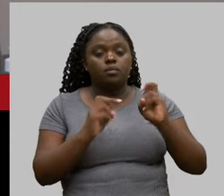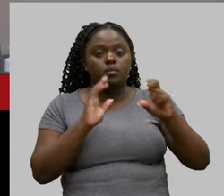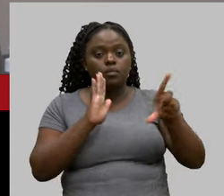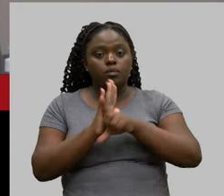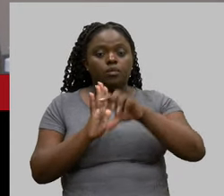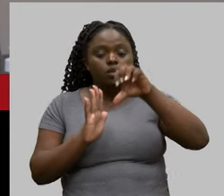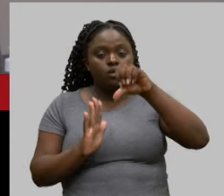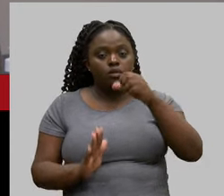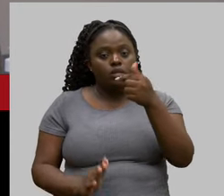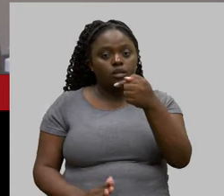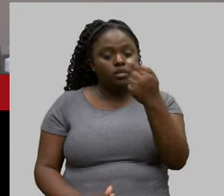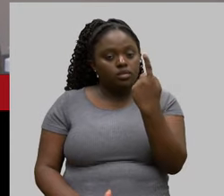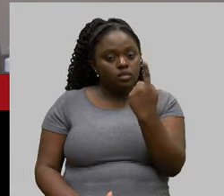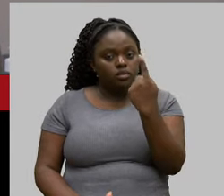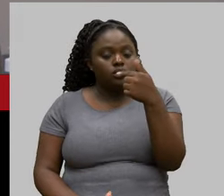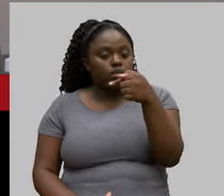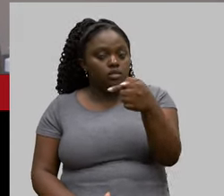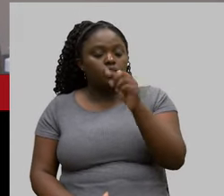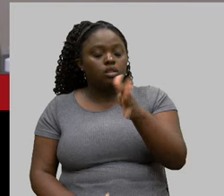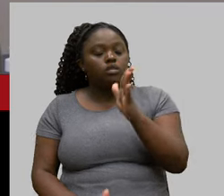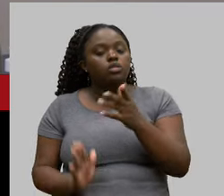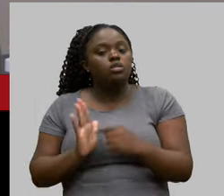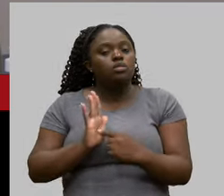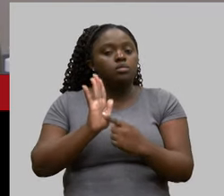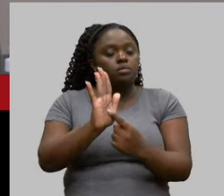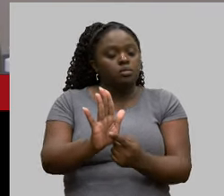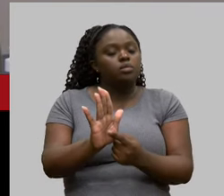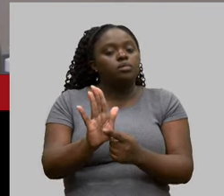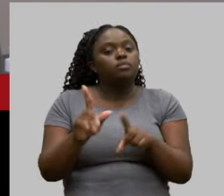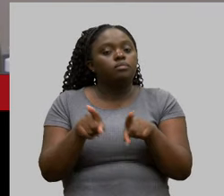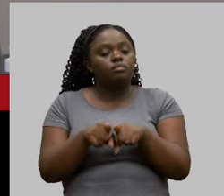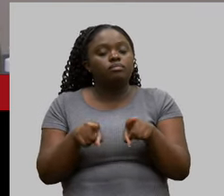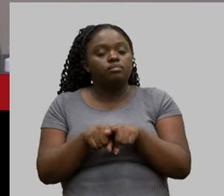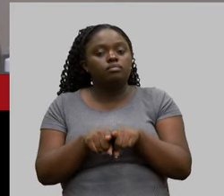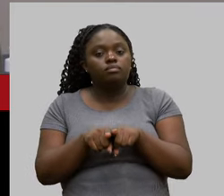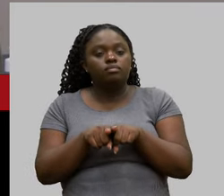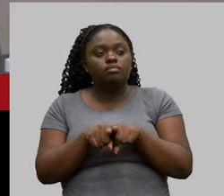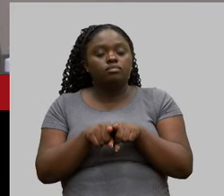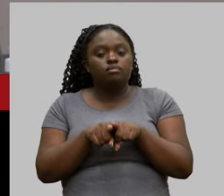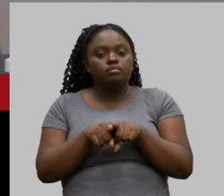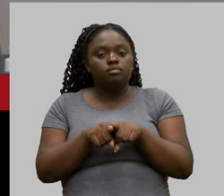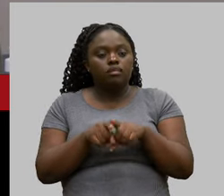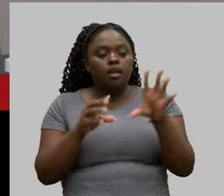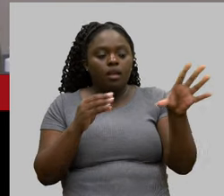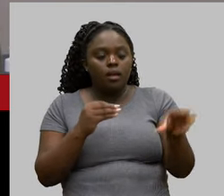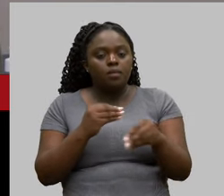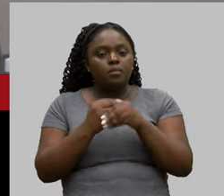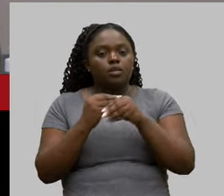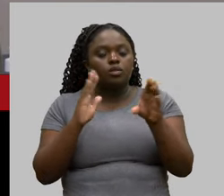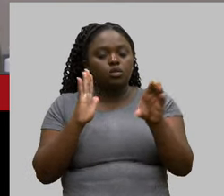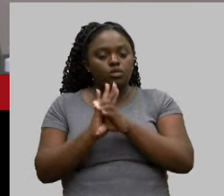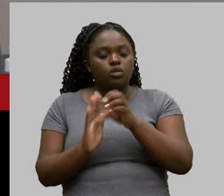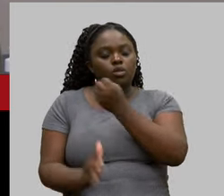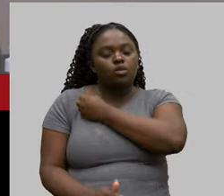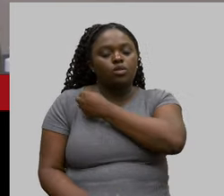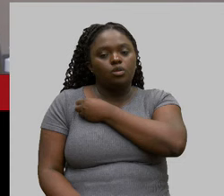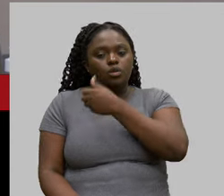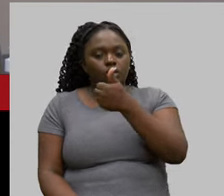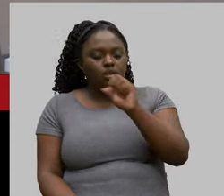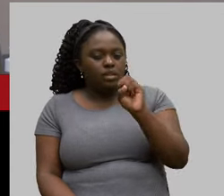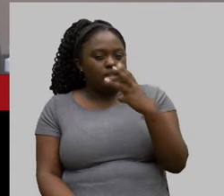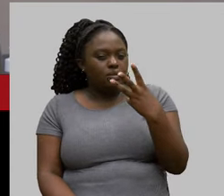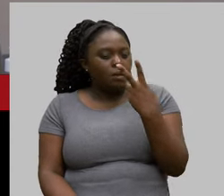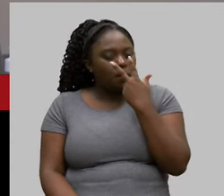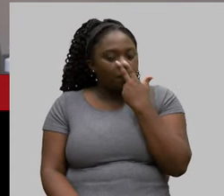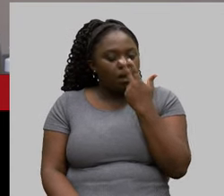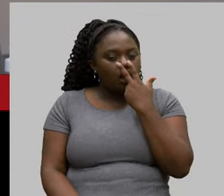9717 já traz essa questão da Extinção e a e a emenda constitucional número 103 parece ter sido um